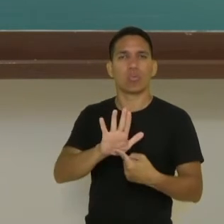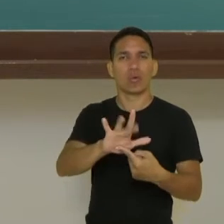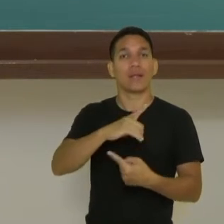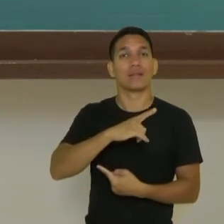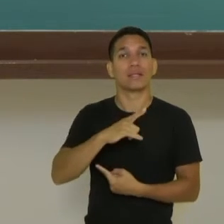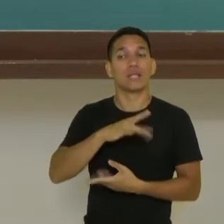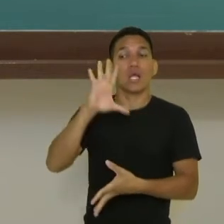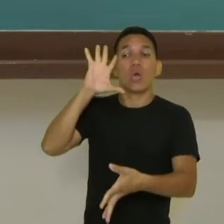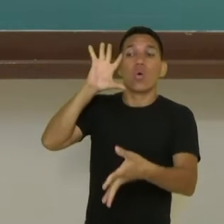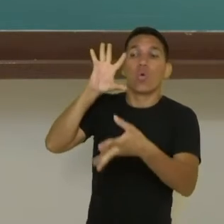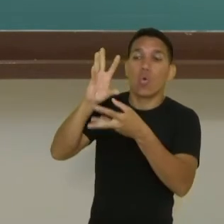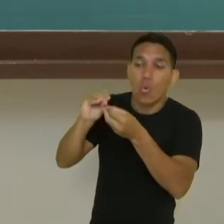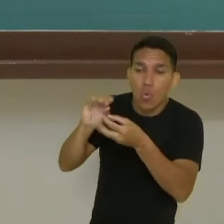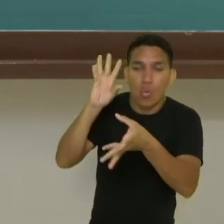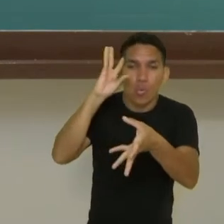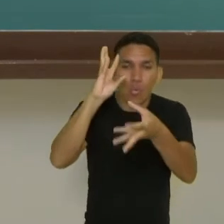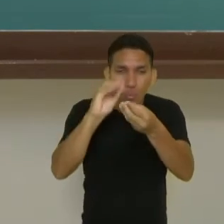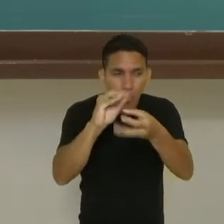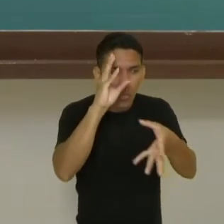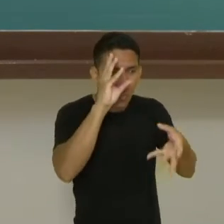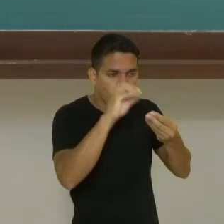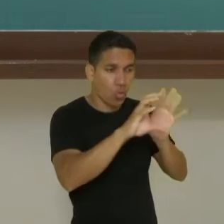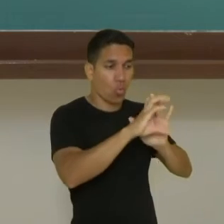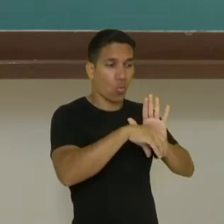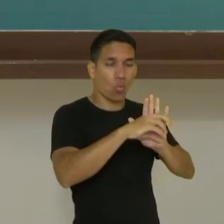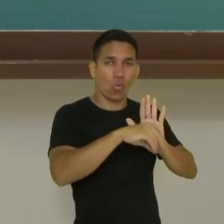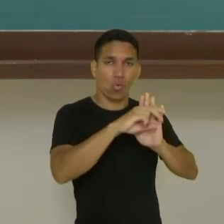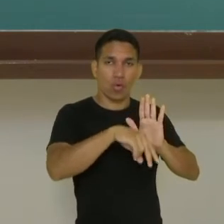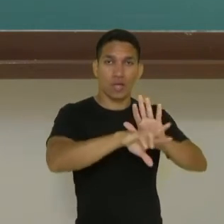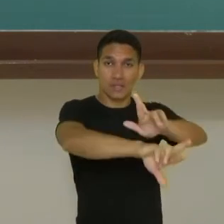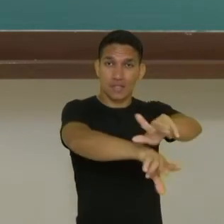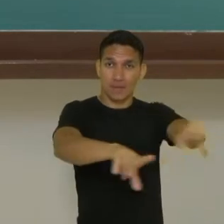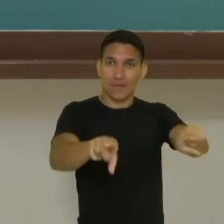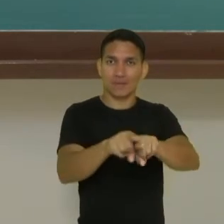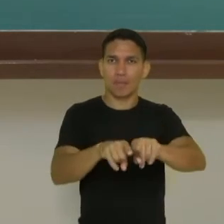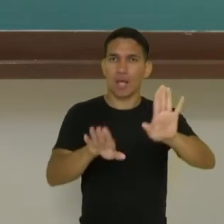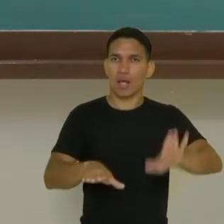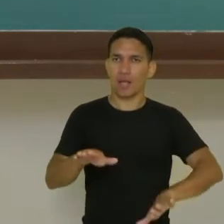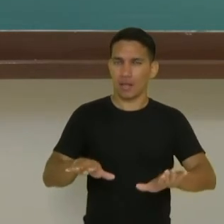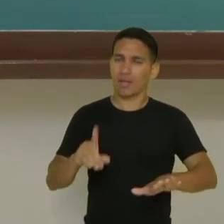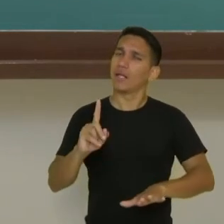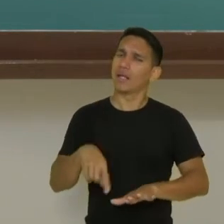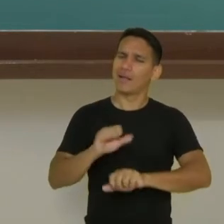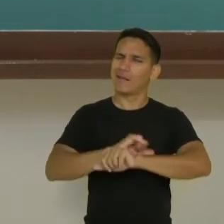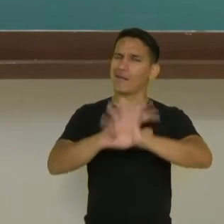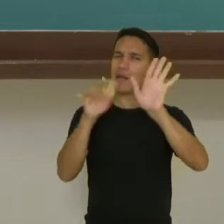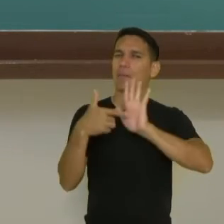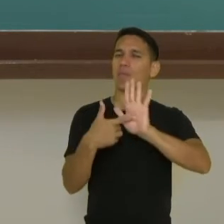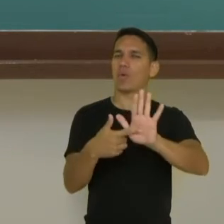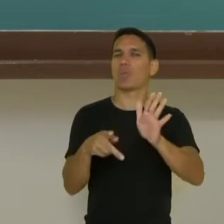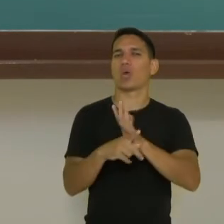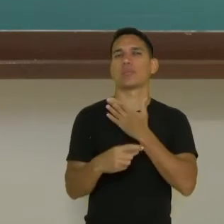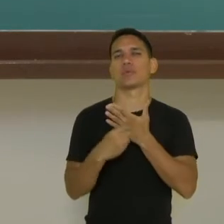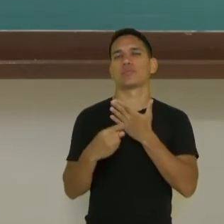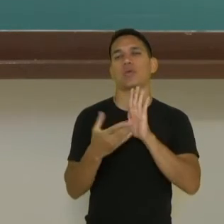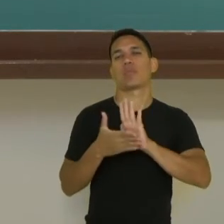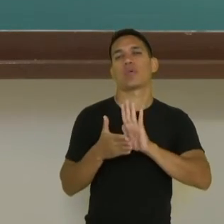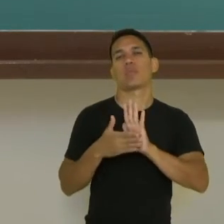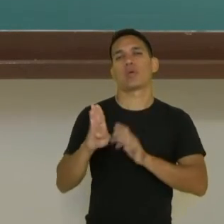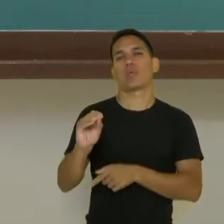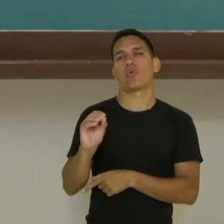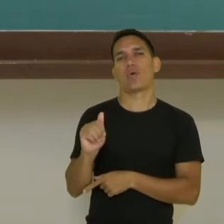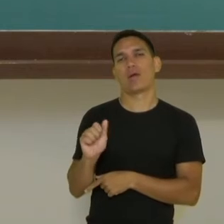que compreender os conceitos de diversidade e relativismo, já fica muito claro que está colocando os ideais de Boas, né, e